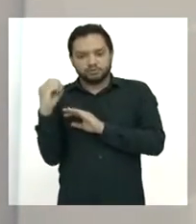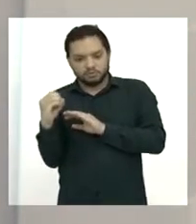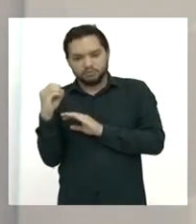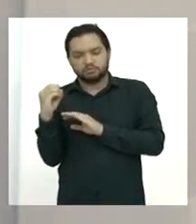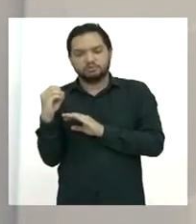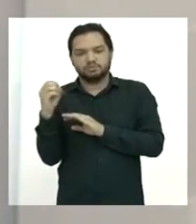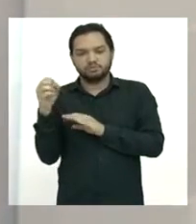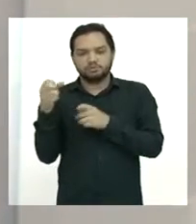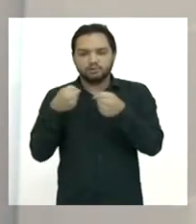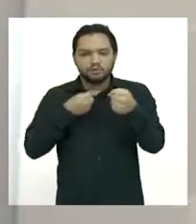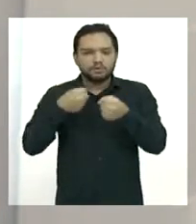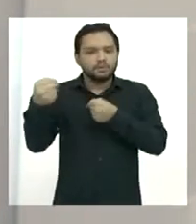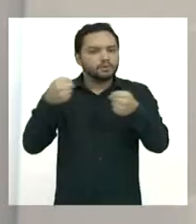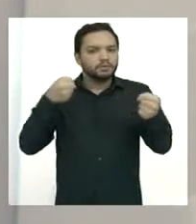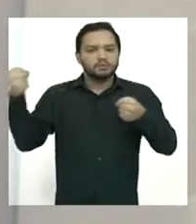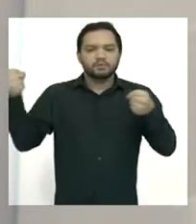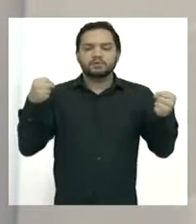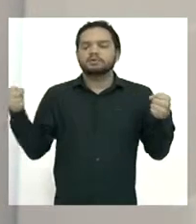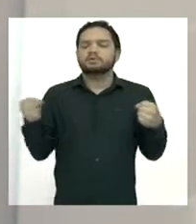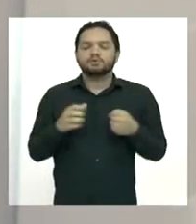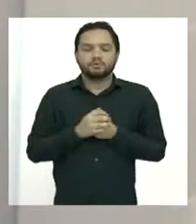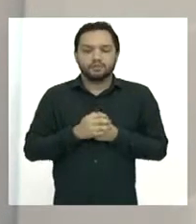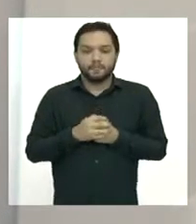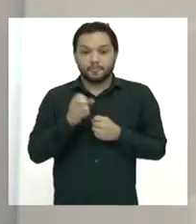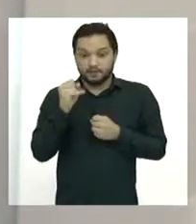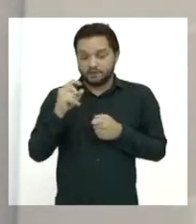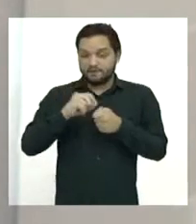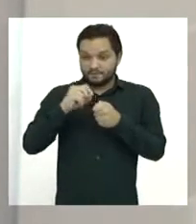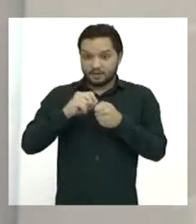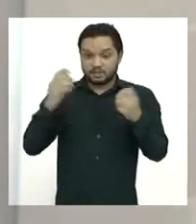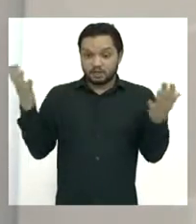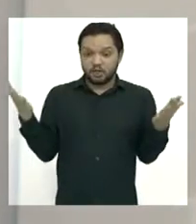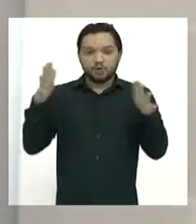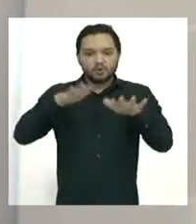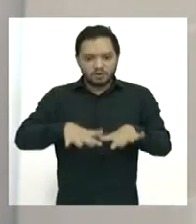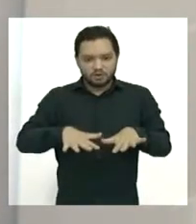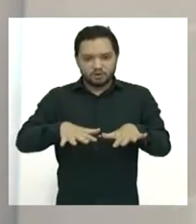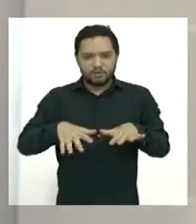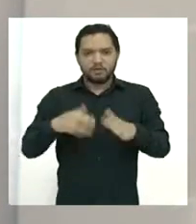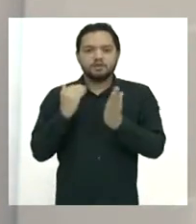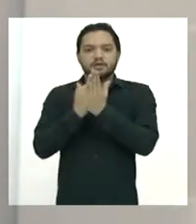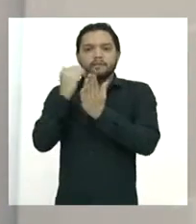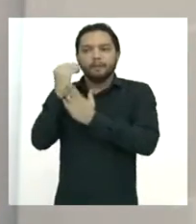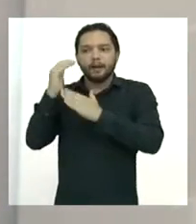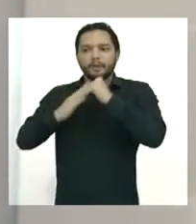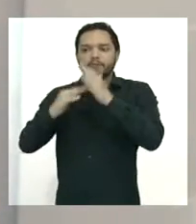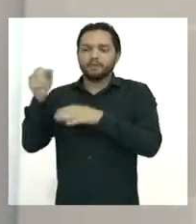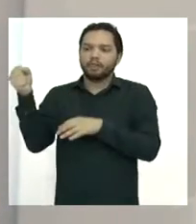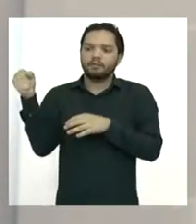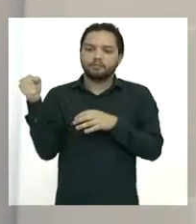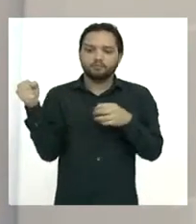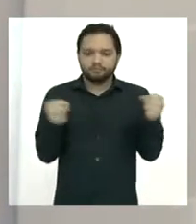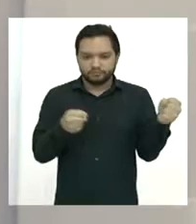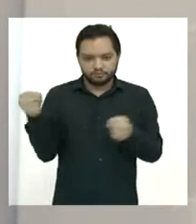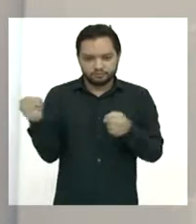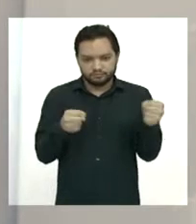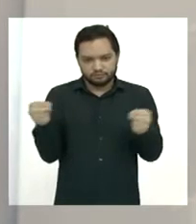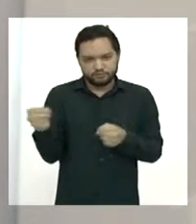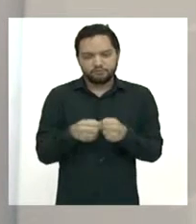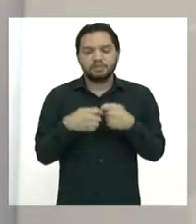a população que você está incluindo. Quando você inclui, você precisa de mais gente para poder fazer essa inclusão ficar da melhor